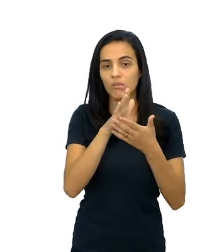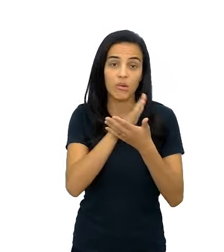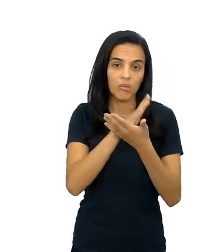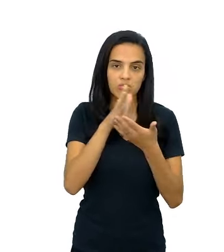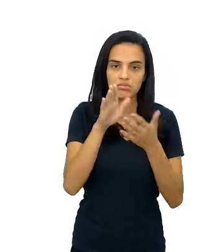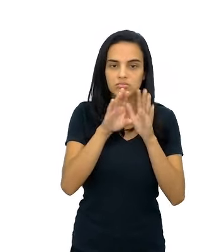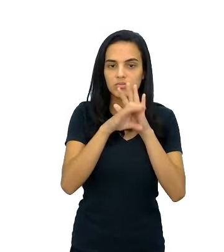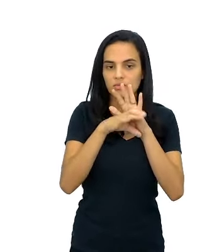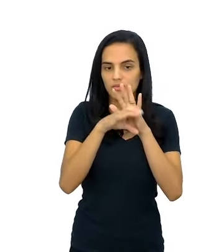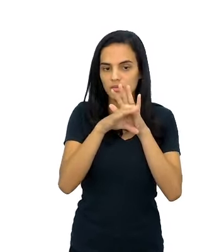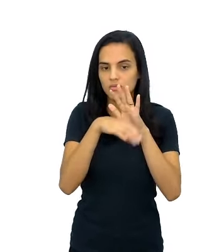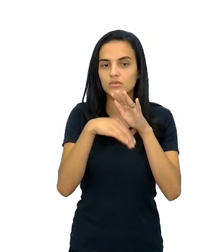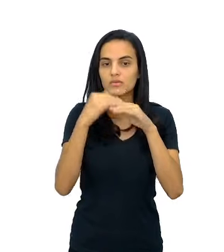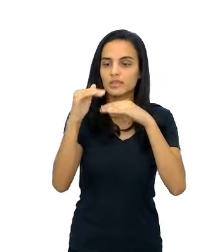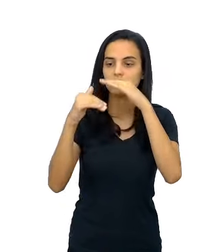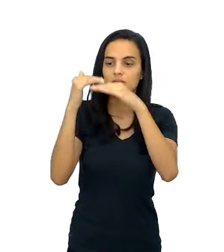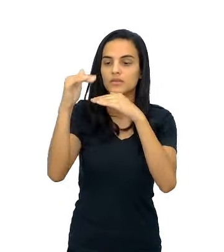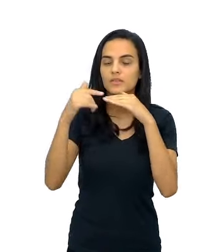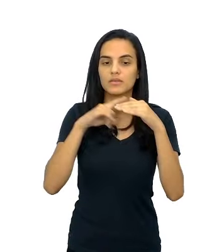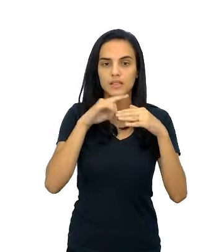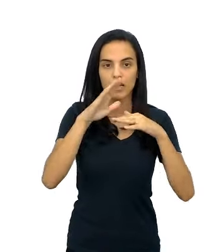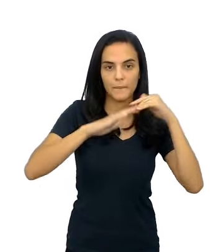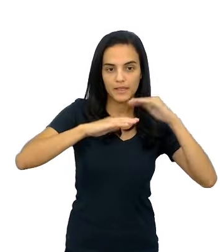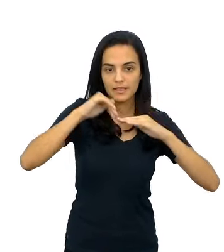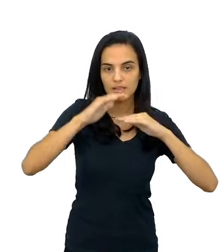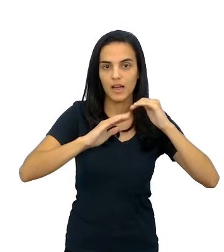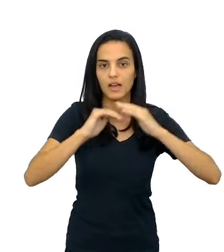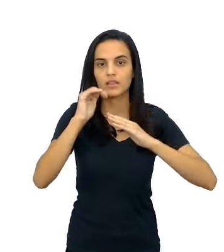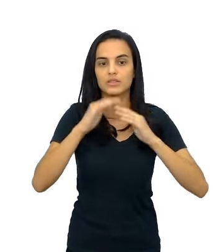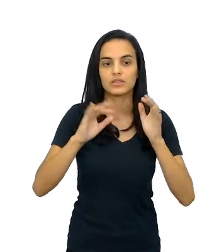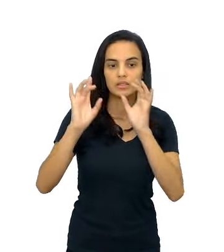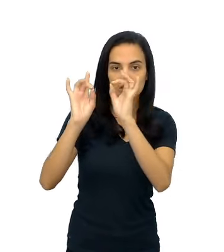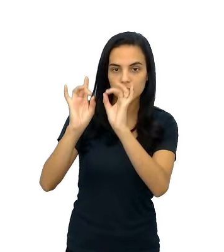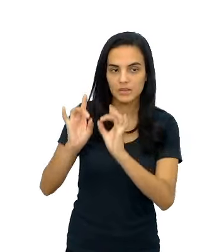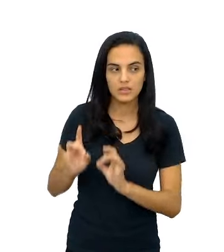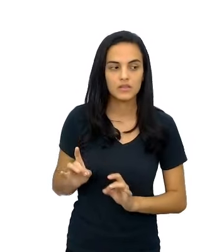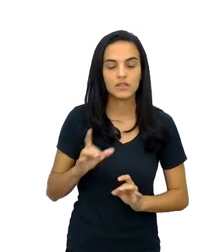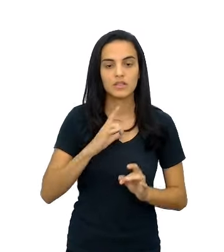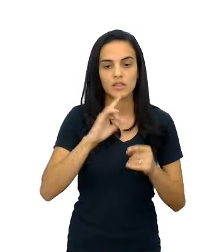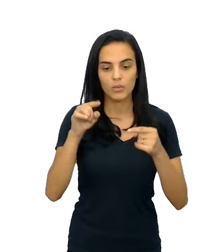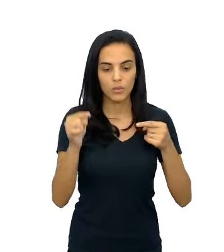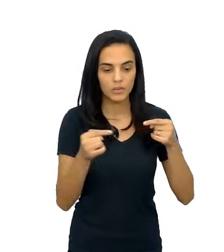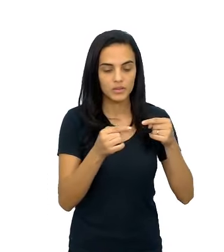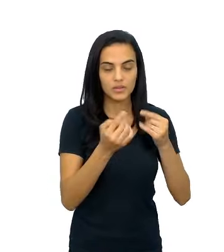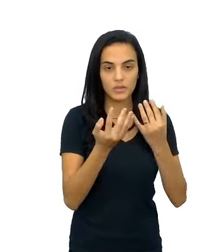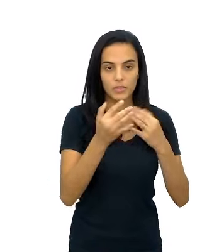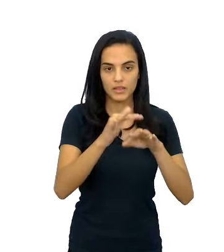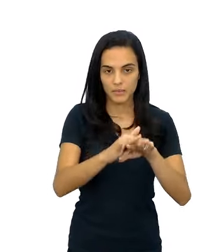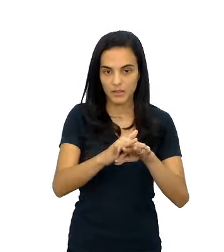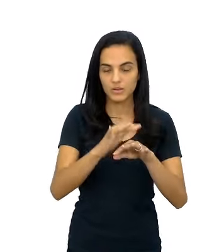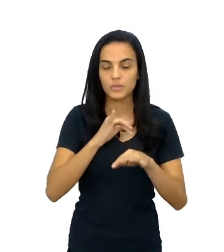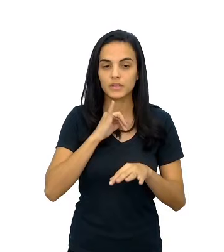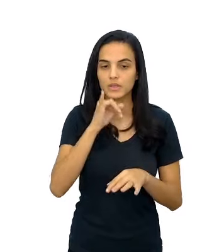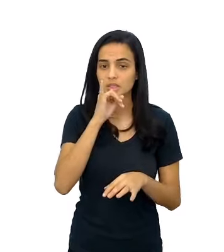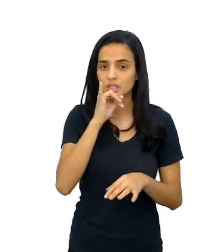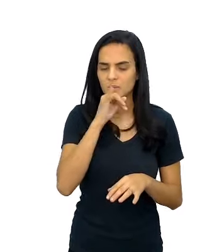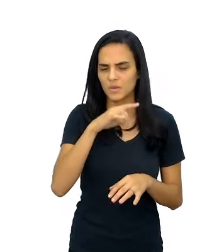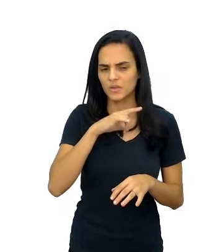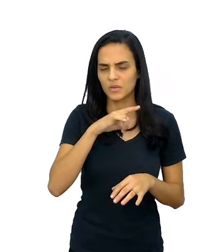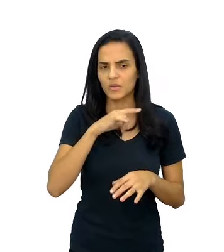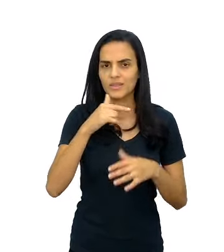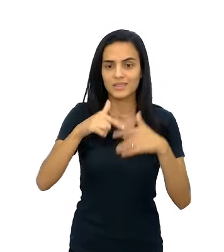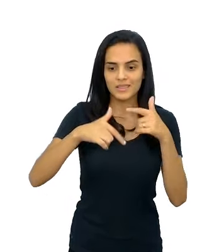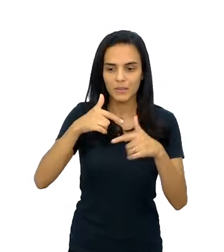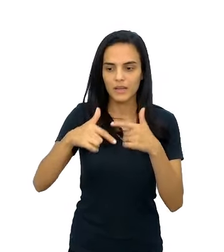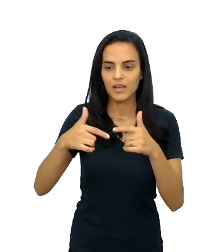vou desenvolver, eu tenho uma habilidade que contém um objeto matemático. Então, quando eu vou trabalhar com aquele